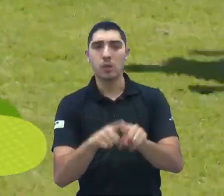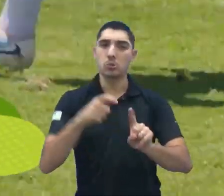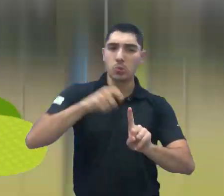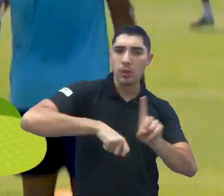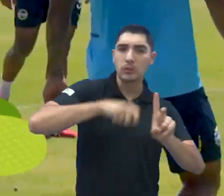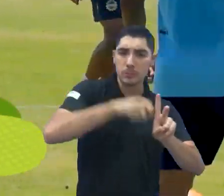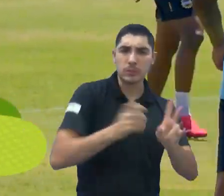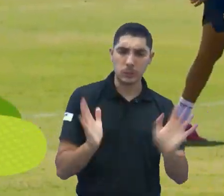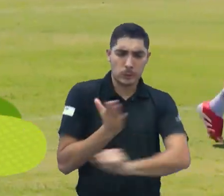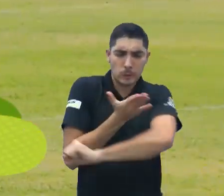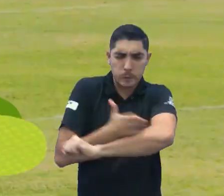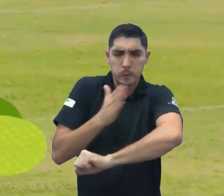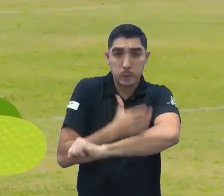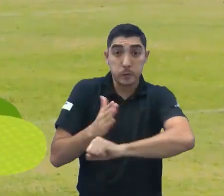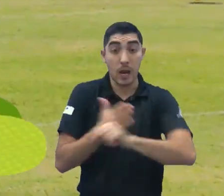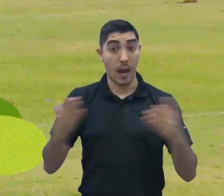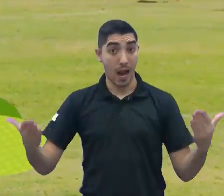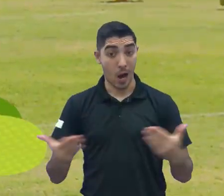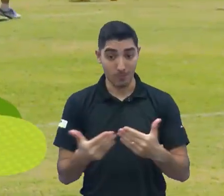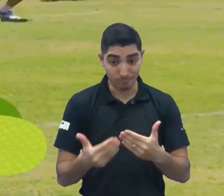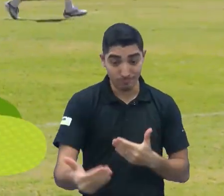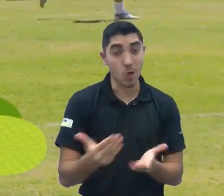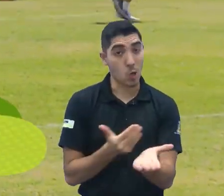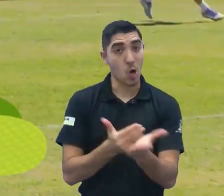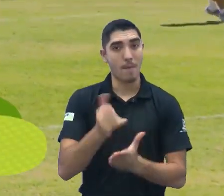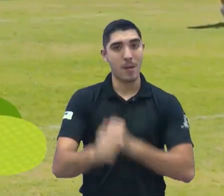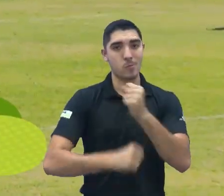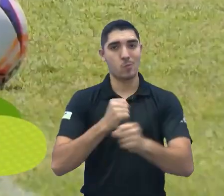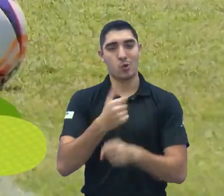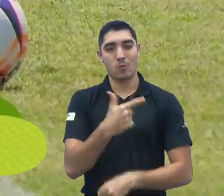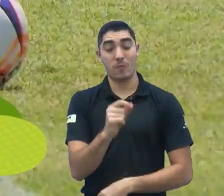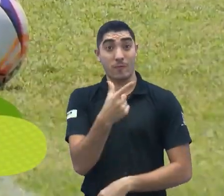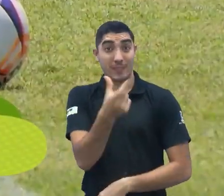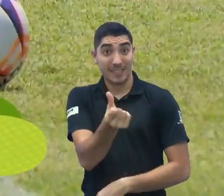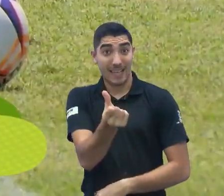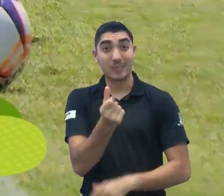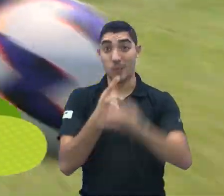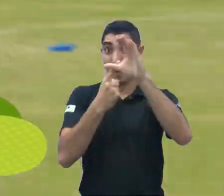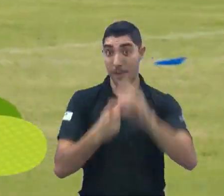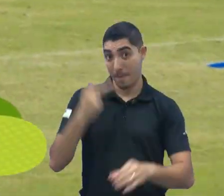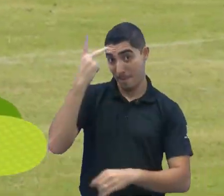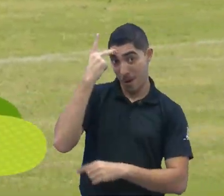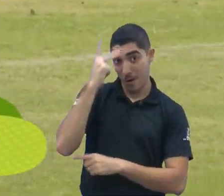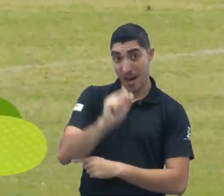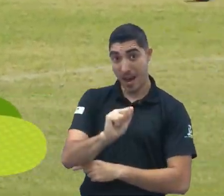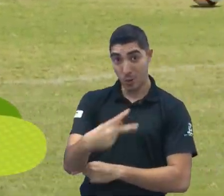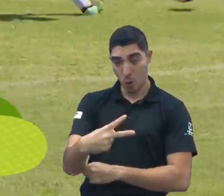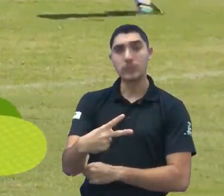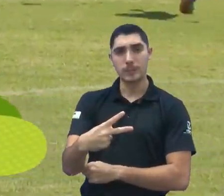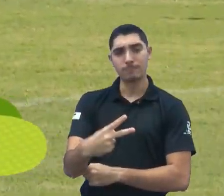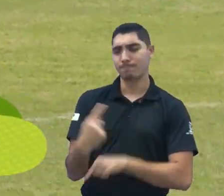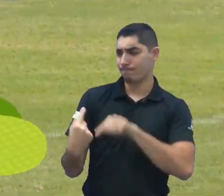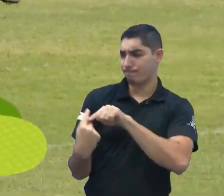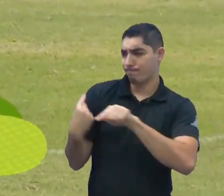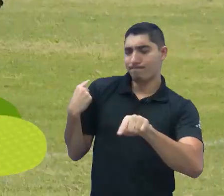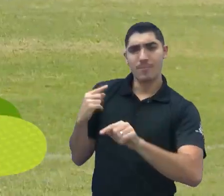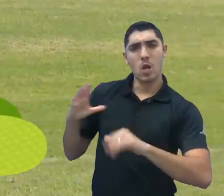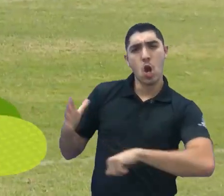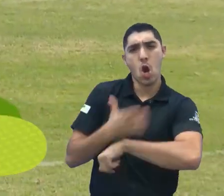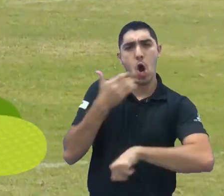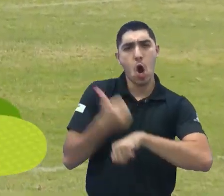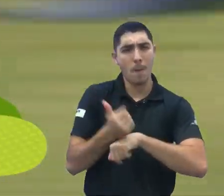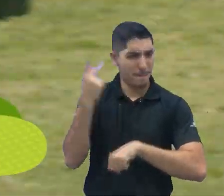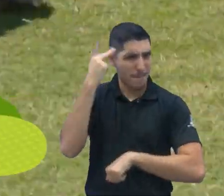2026 vai começar para o São José com a disputa da Série A2. E esse tempo, desde a eliminação na Copa Paulista